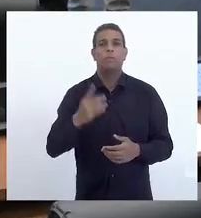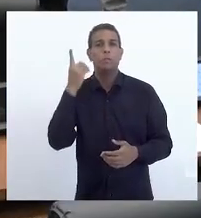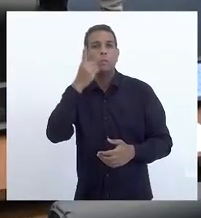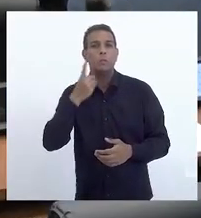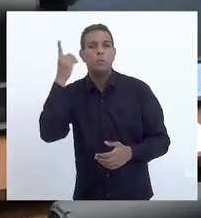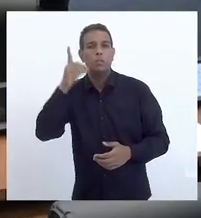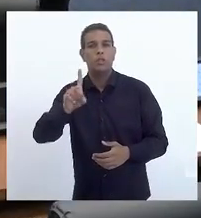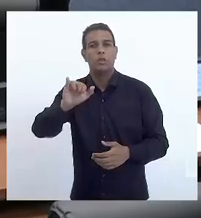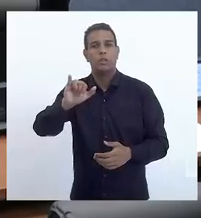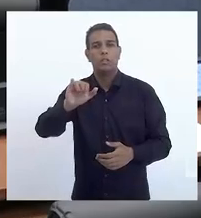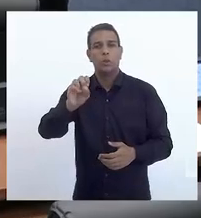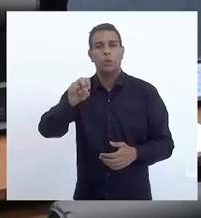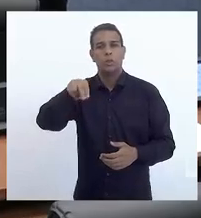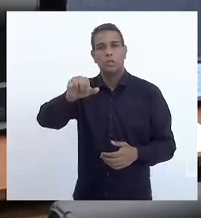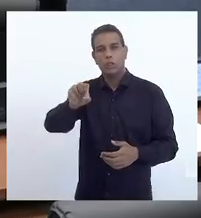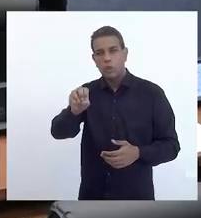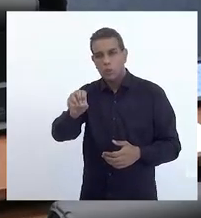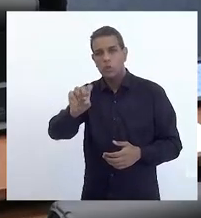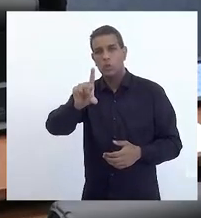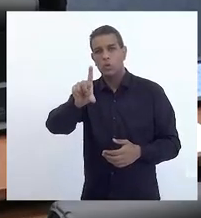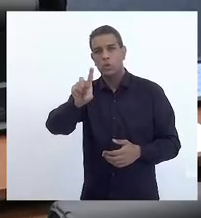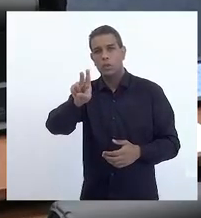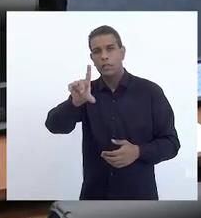Deputado Dionísio Lins.